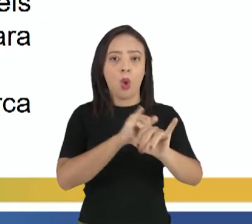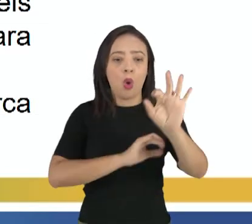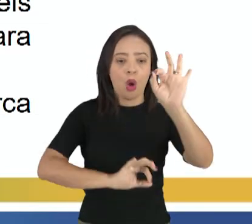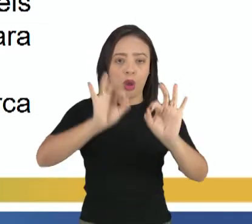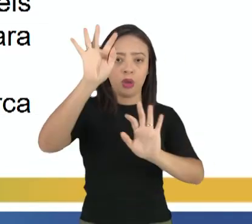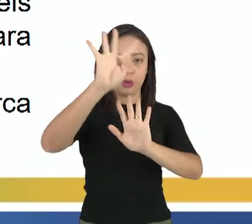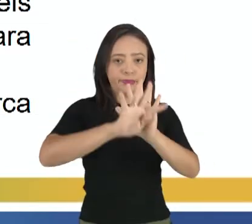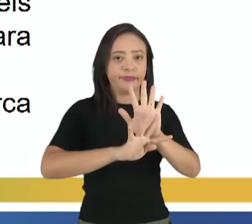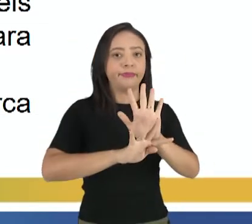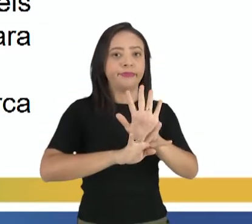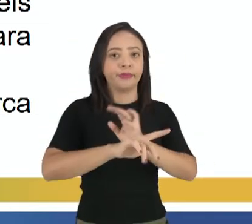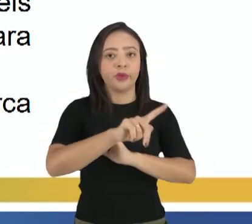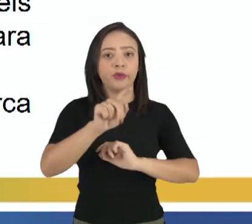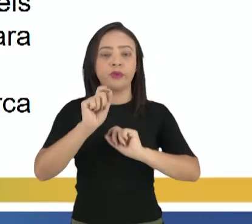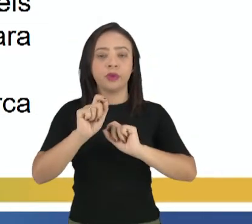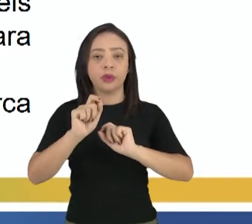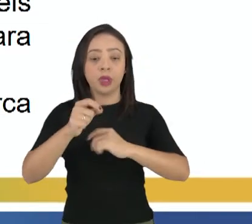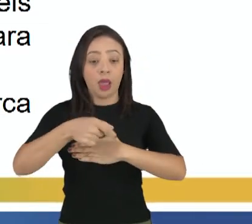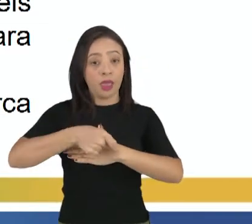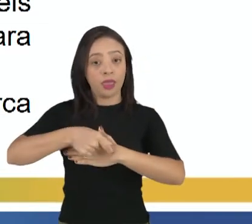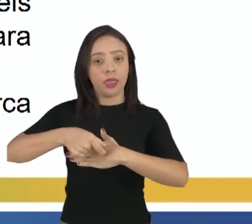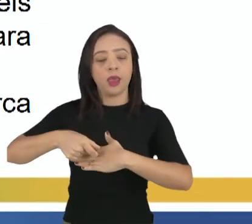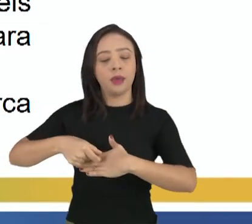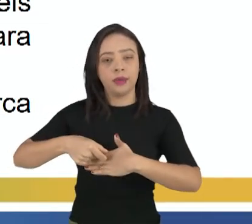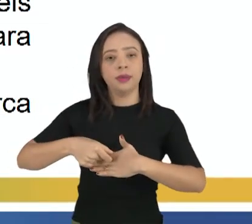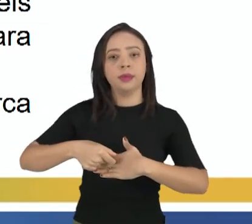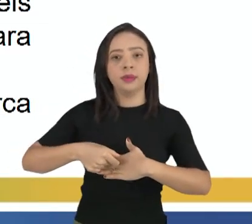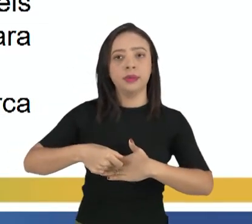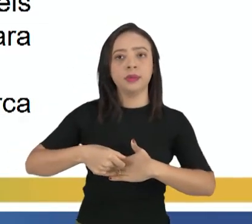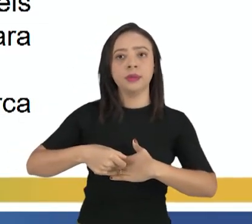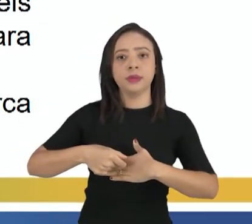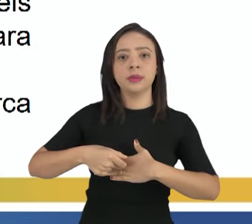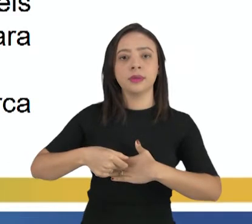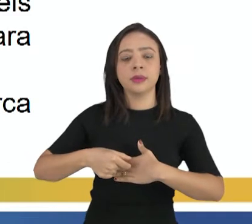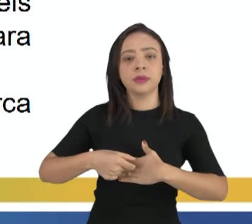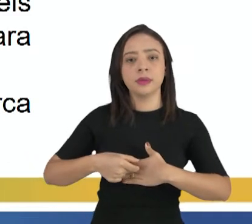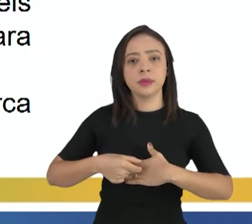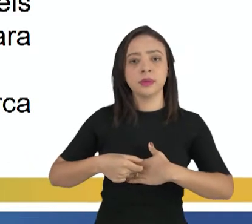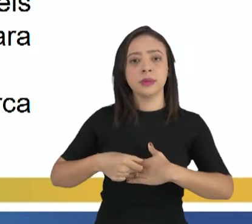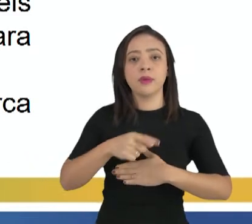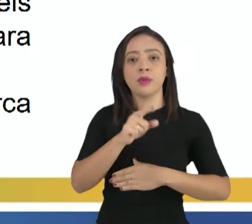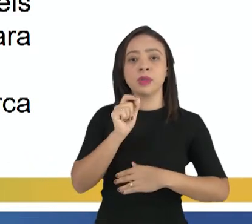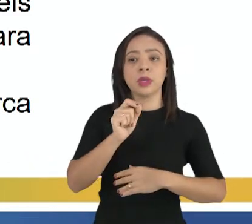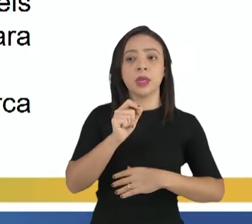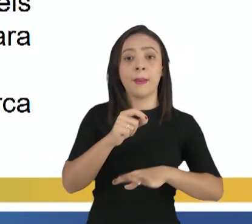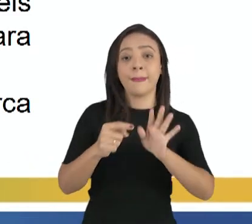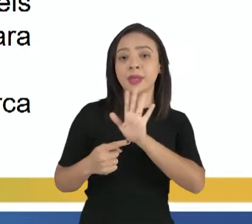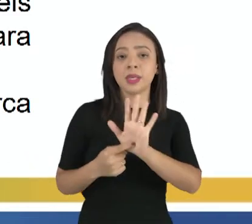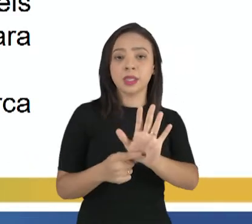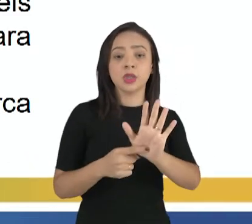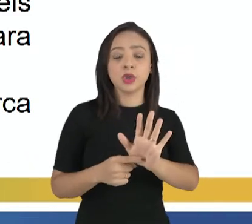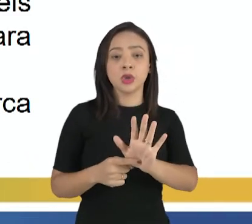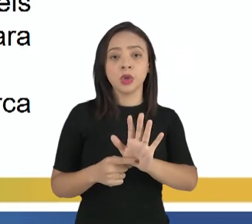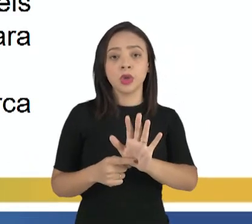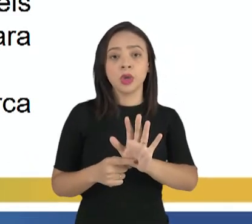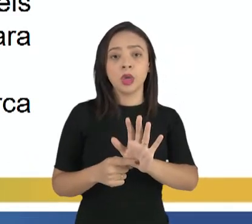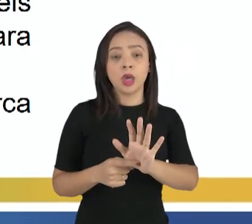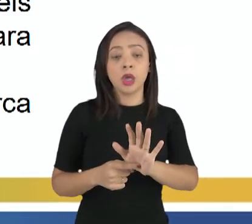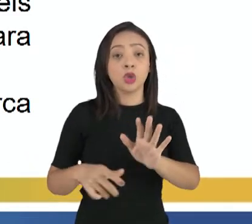texto, você, autor, você está colocando ali a sua personalidade, a